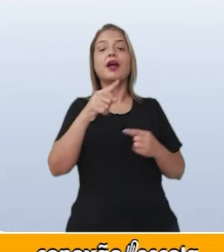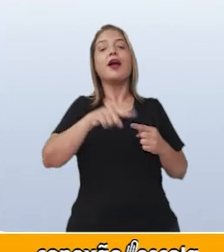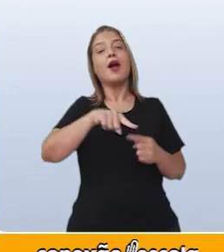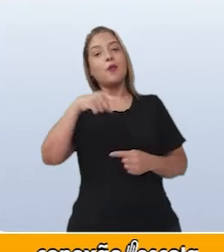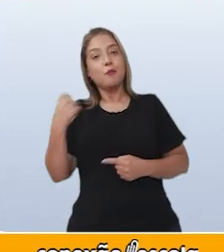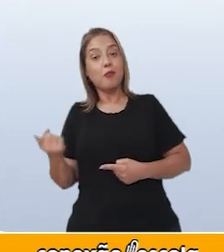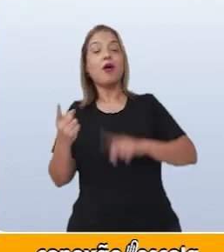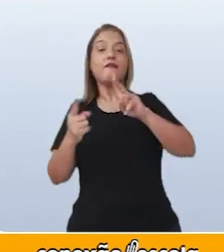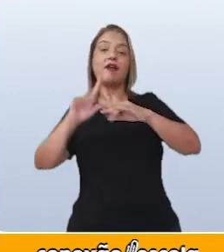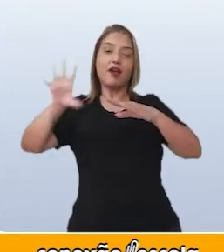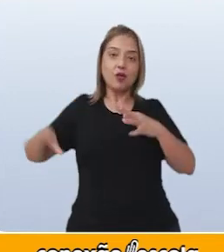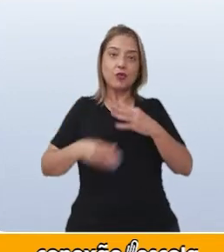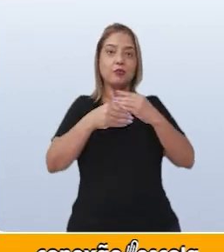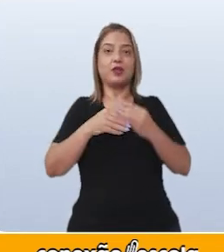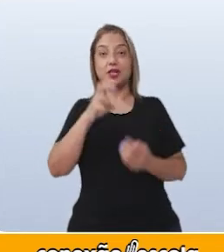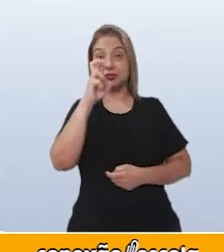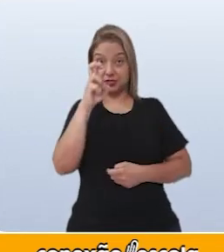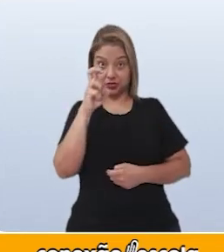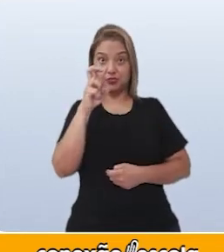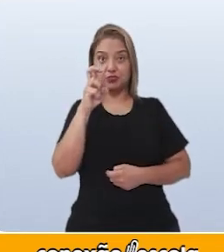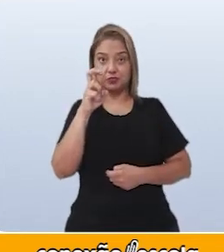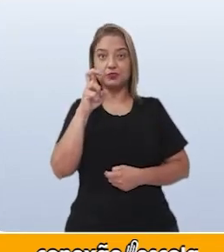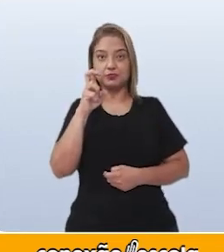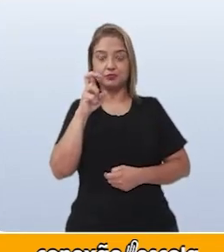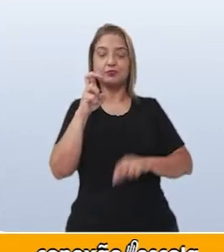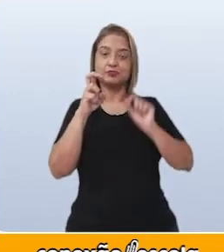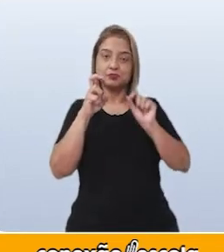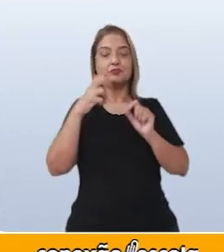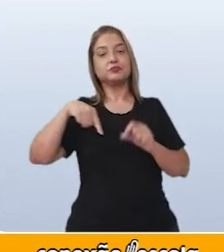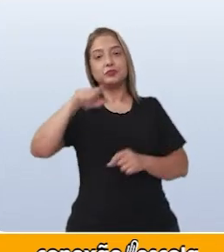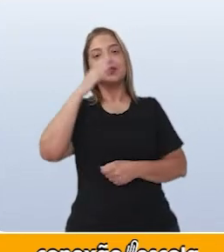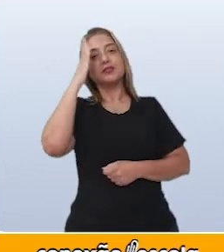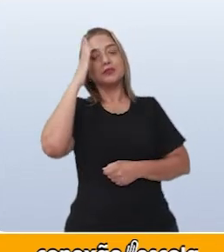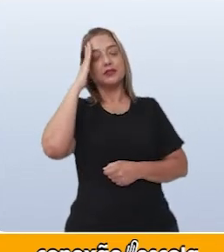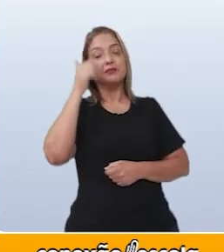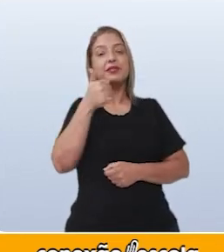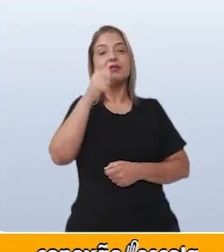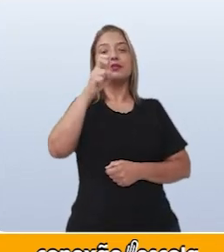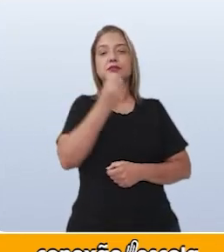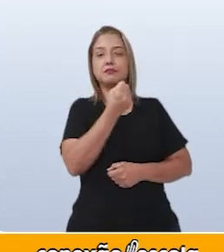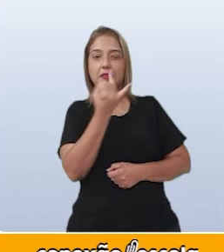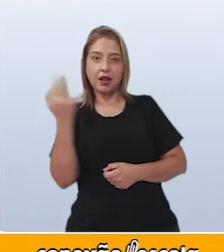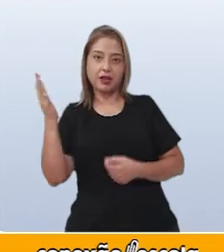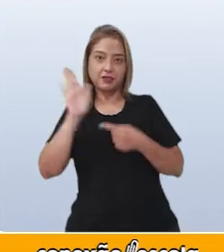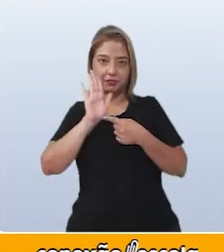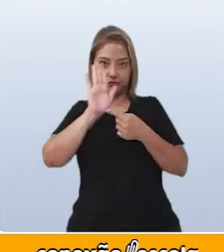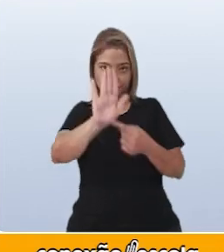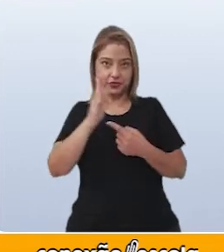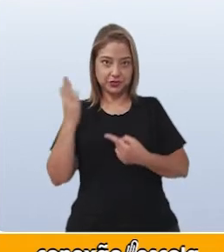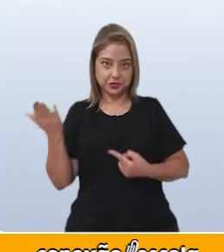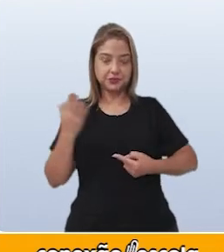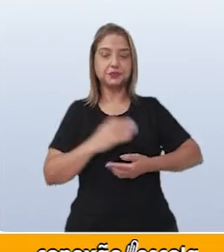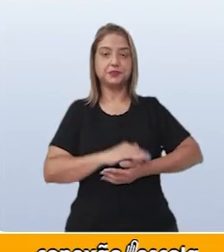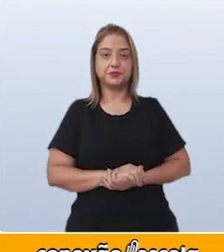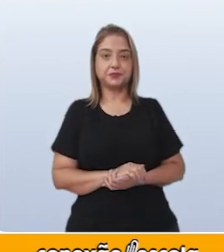próxima, eu aumentaria 5 cubinhos. Ficaríamos, então, com 15 cubos na imagem.